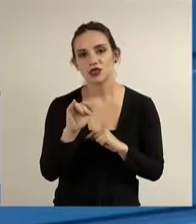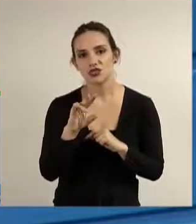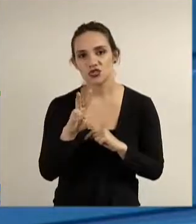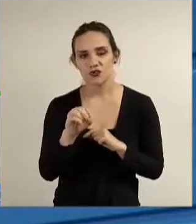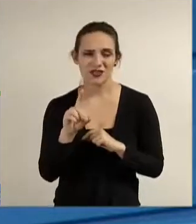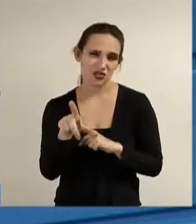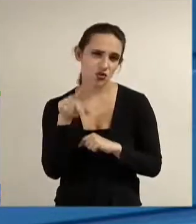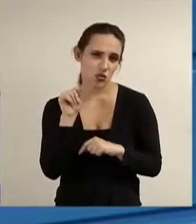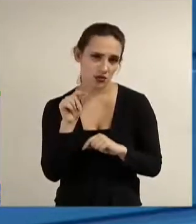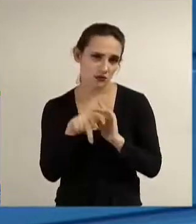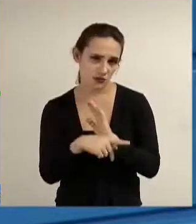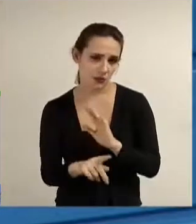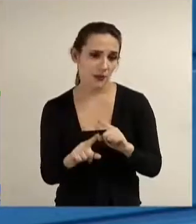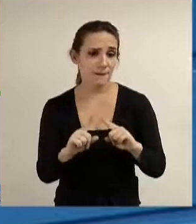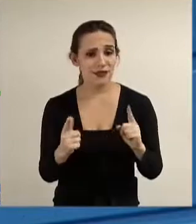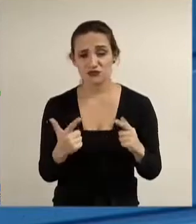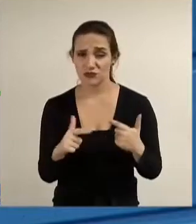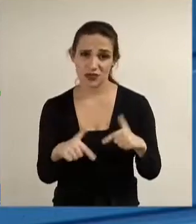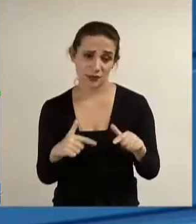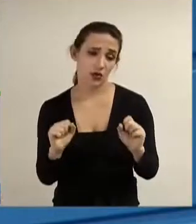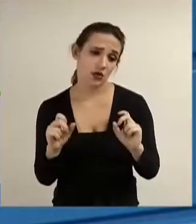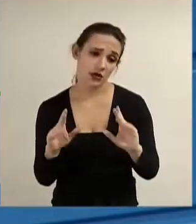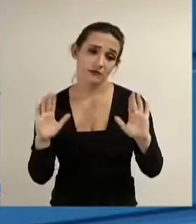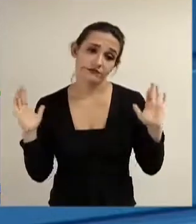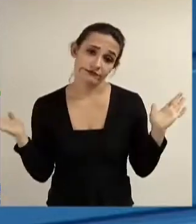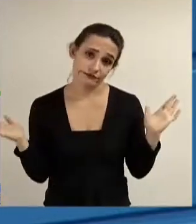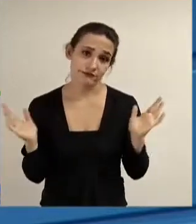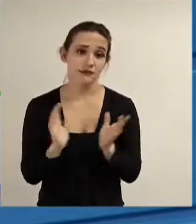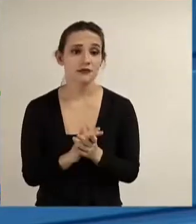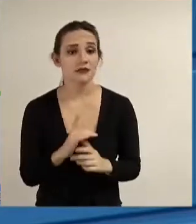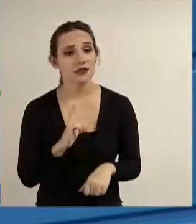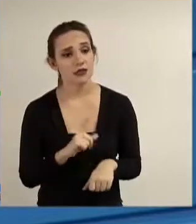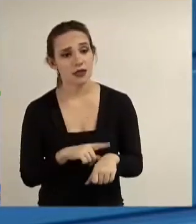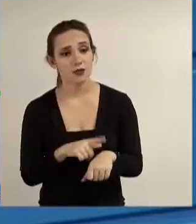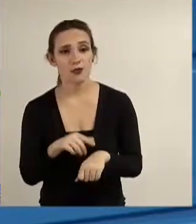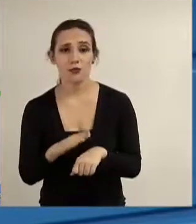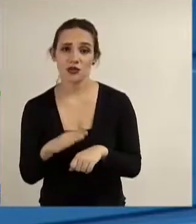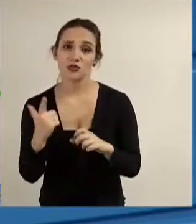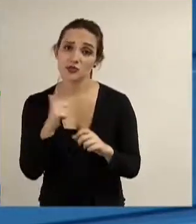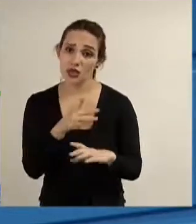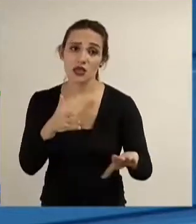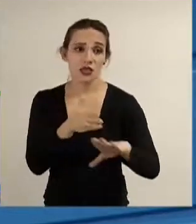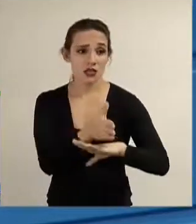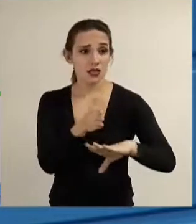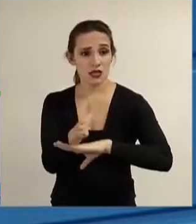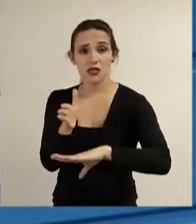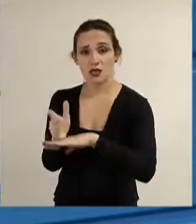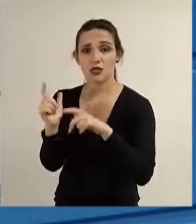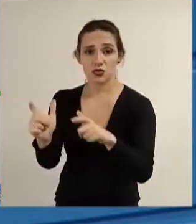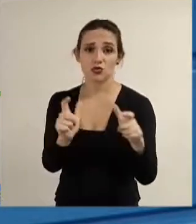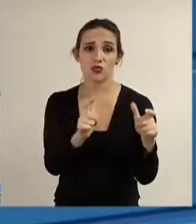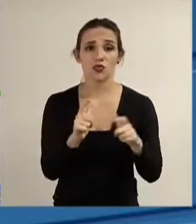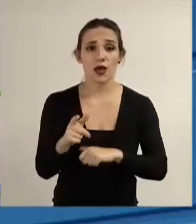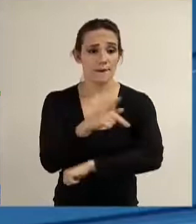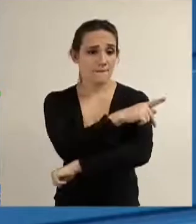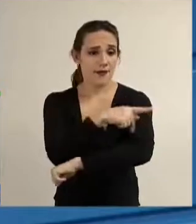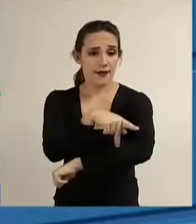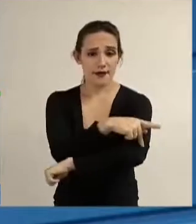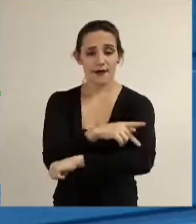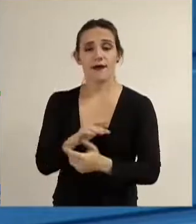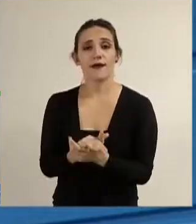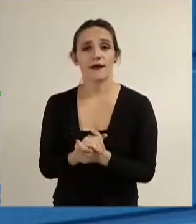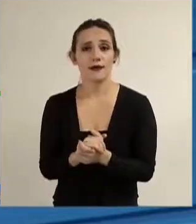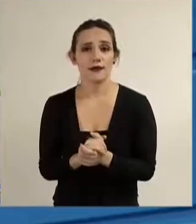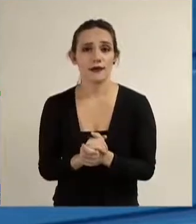haja trabalho nesse período de carnaval. Então, as pessoas têm mais tempo para desfrutar das áreas de lazer, dos parques, das praças. E o